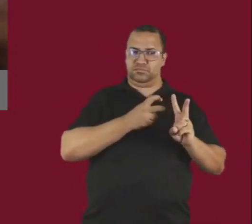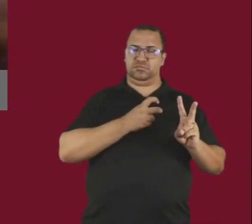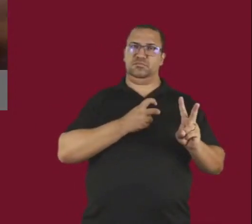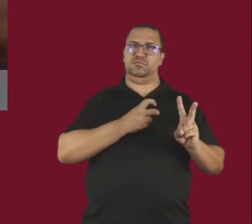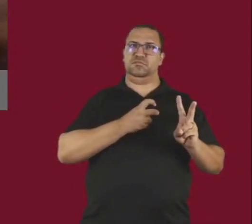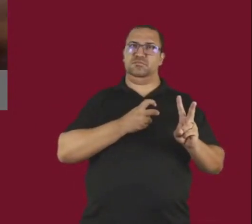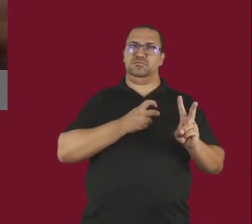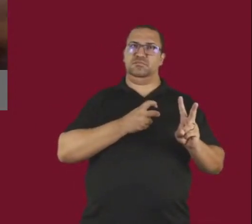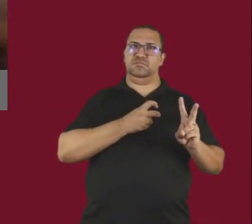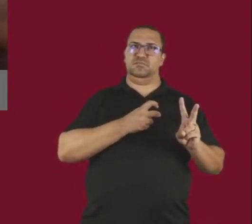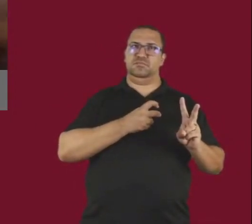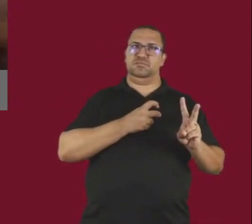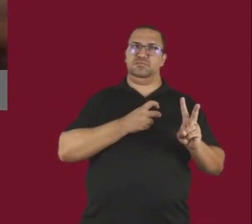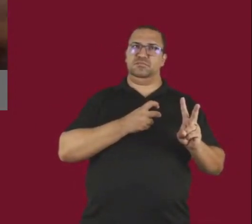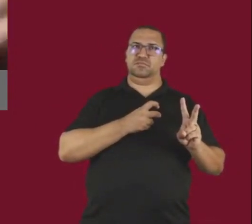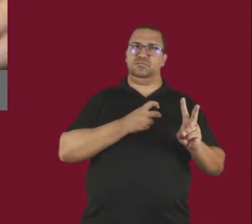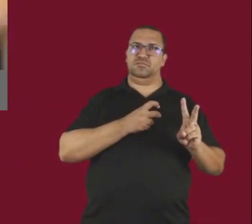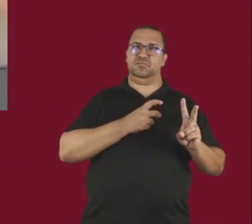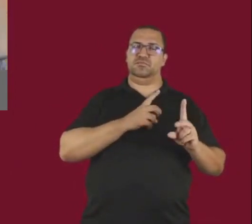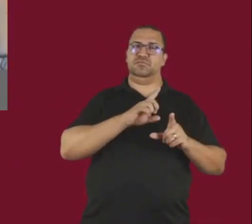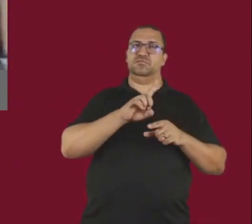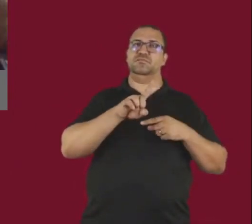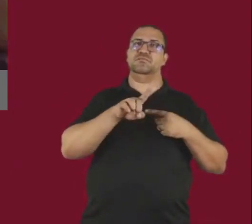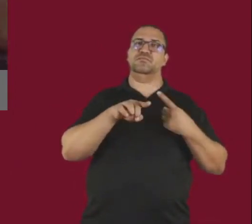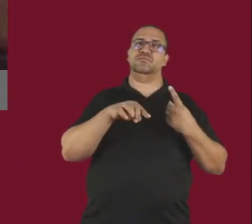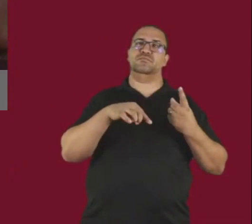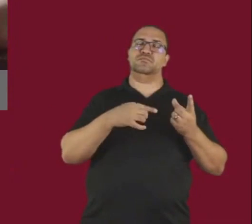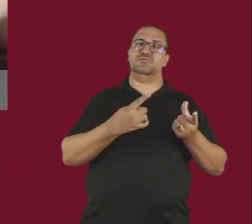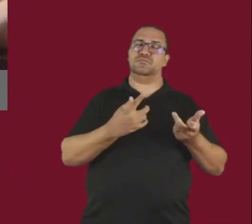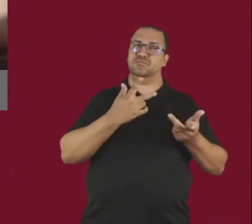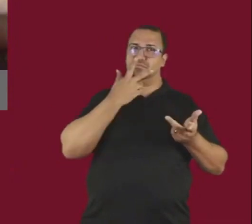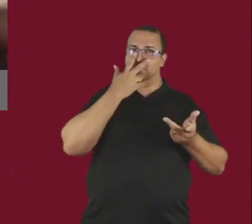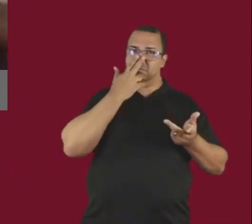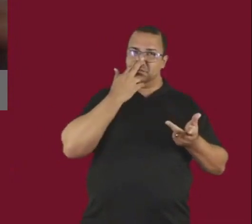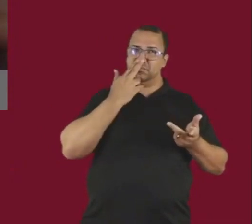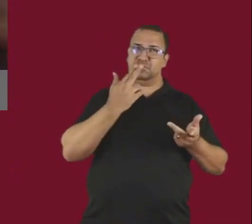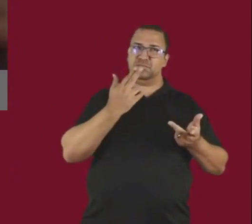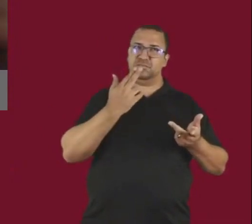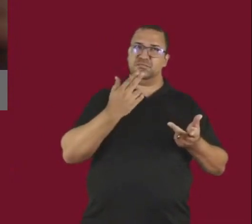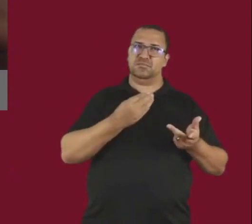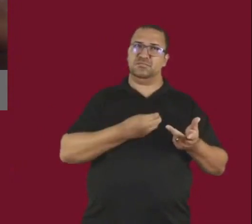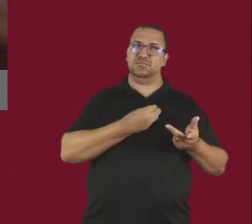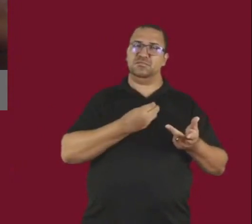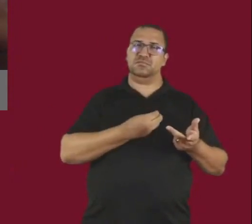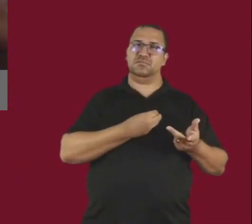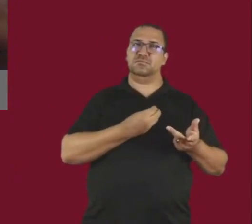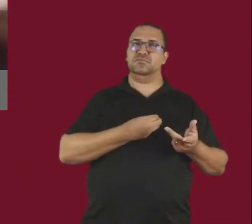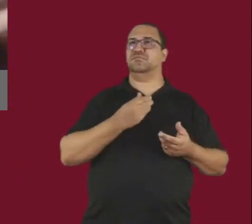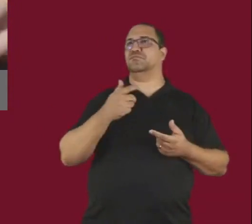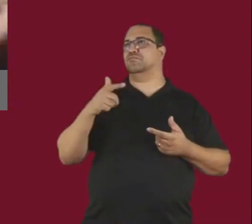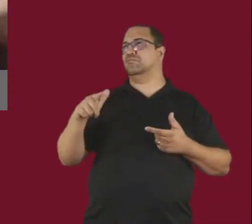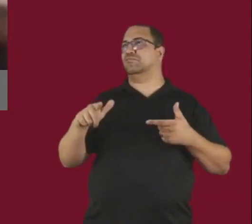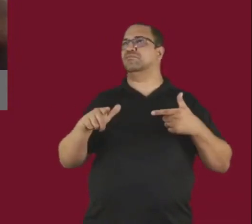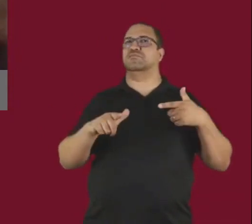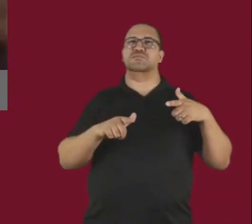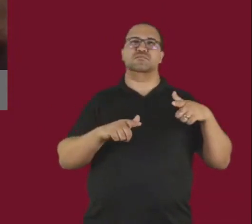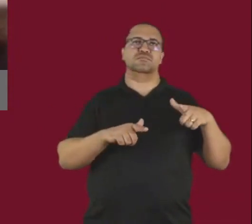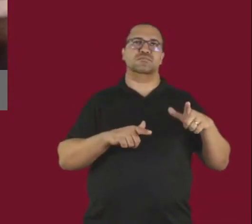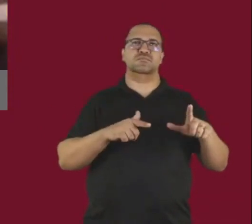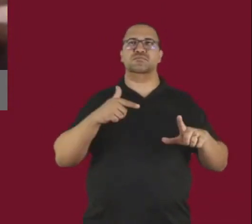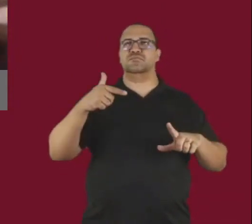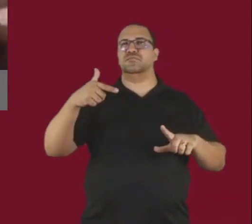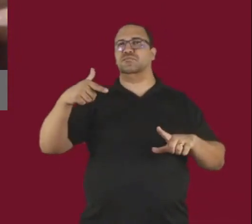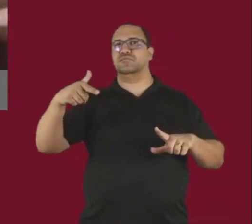eles viveram depois do fim do mundo, né? Então, talvez, apesar de tudo que fizemos contra os seus corpos, talvez eles possam